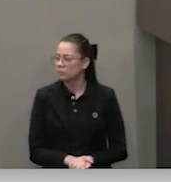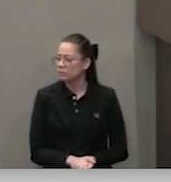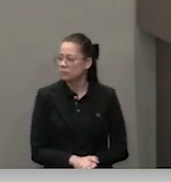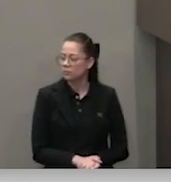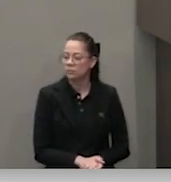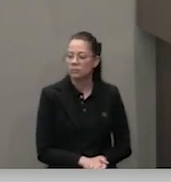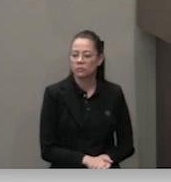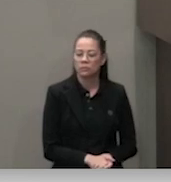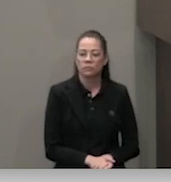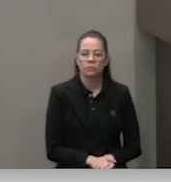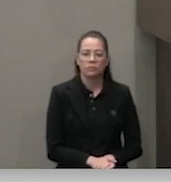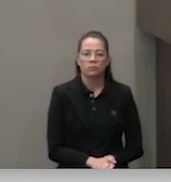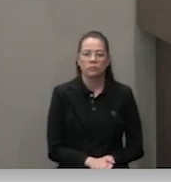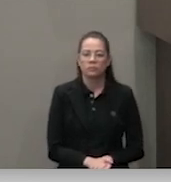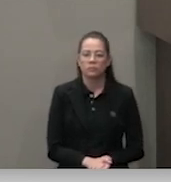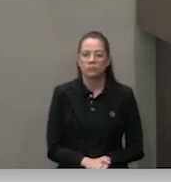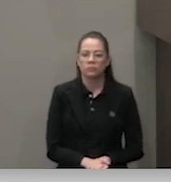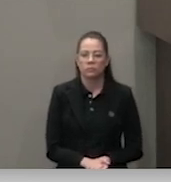ordem de inscrição